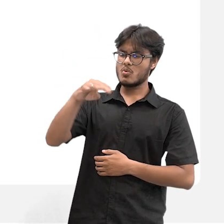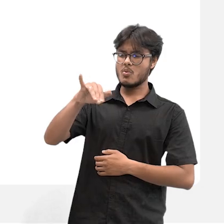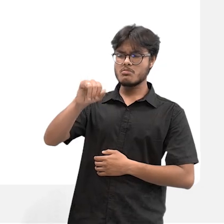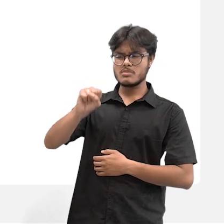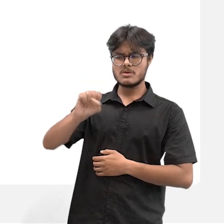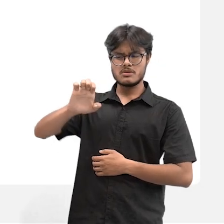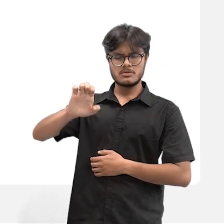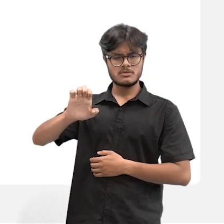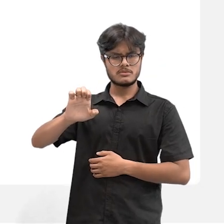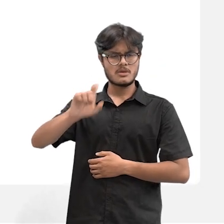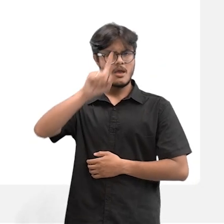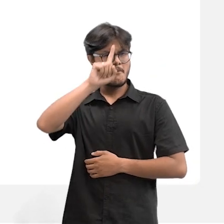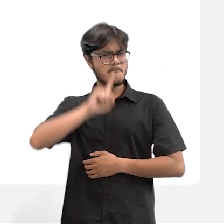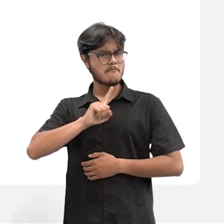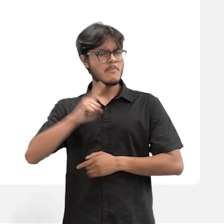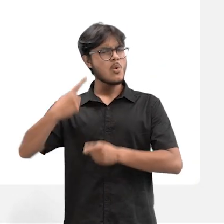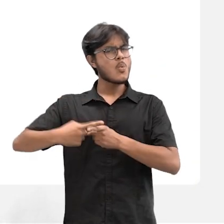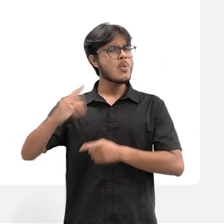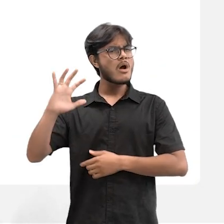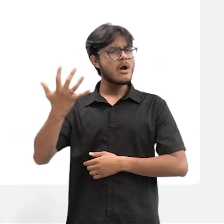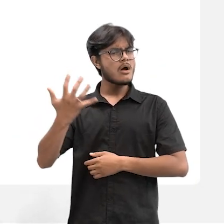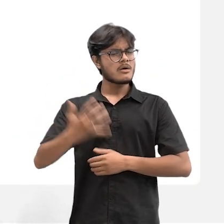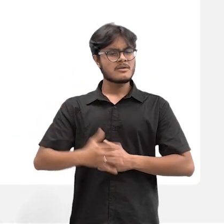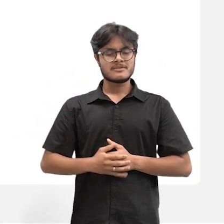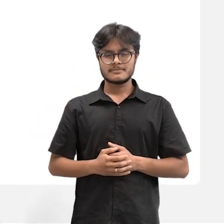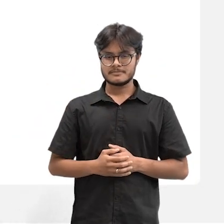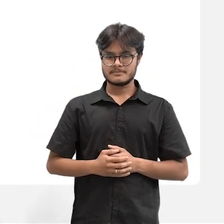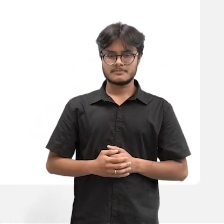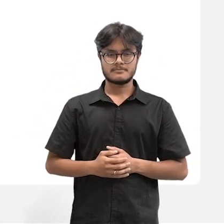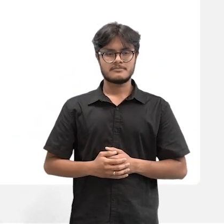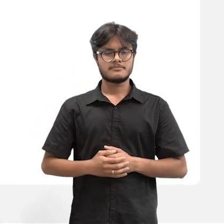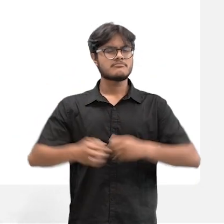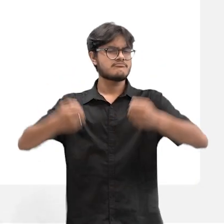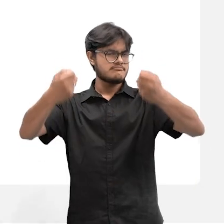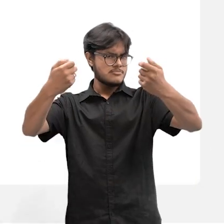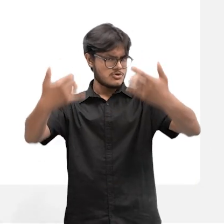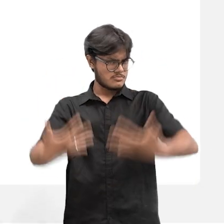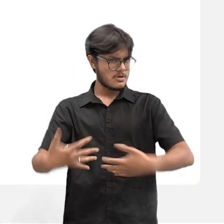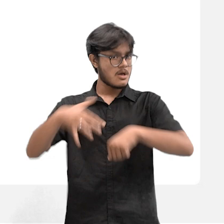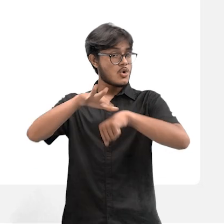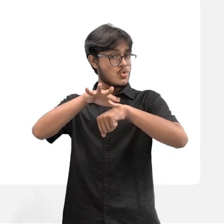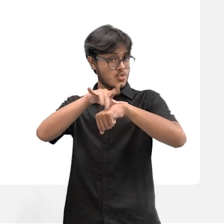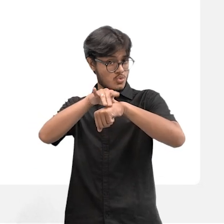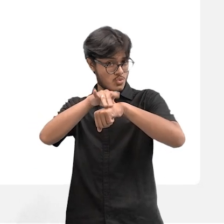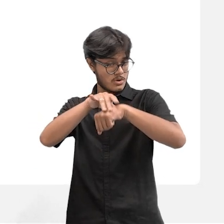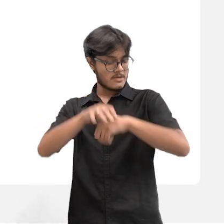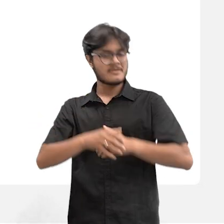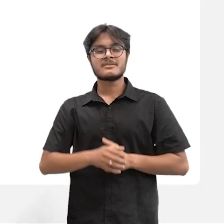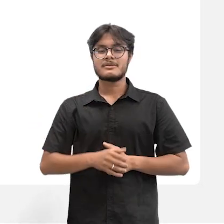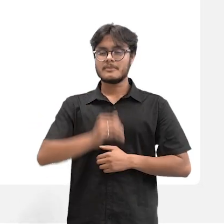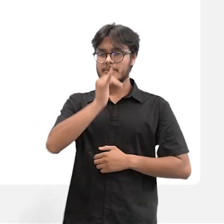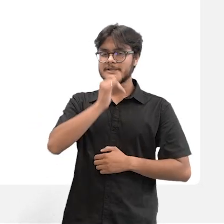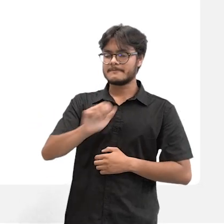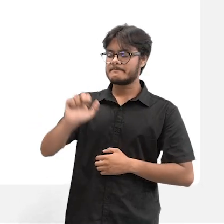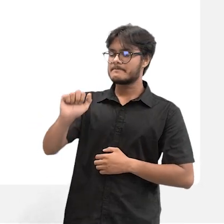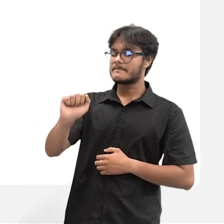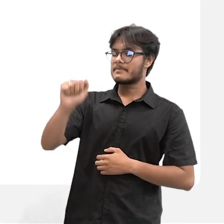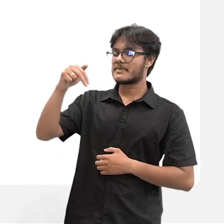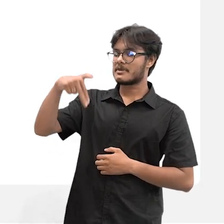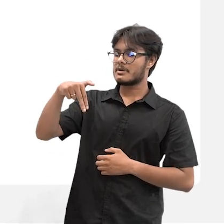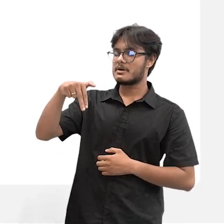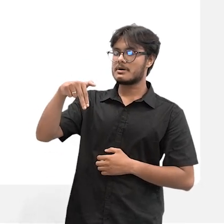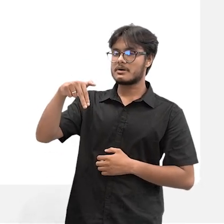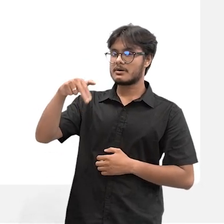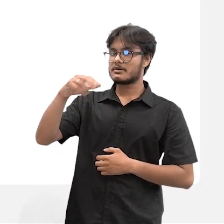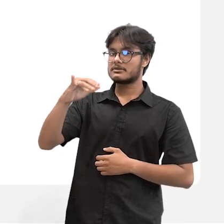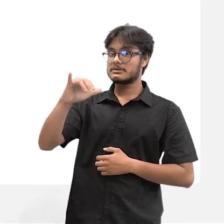esta ocorre. E vamos, então, para a explicação. Gente, ancilostomíase é o que a gente